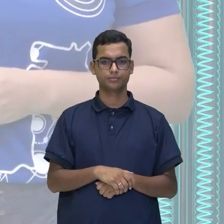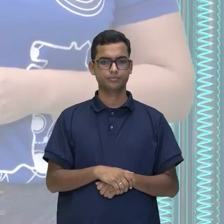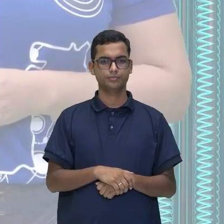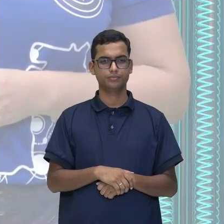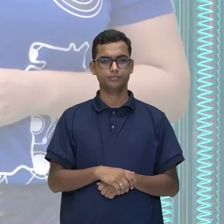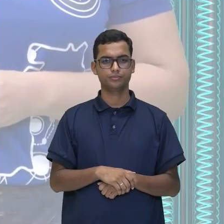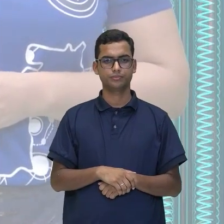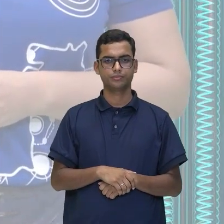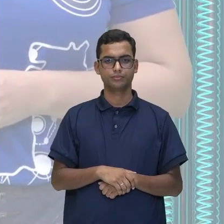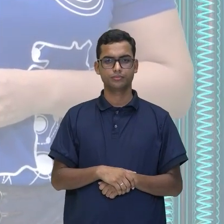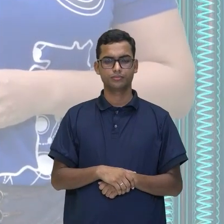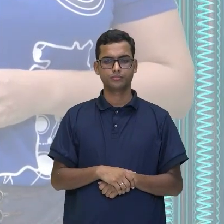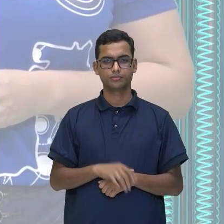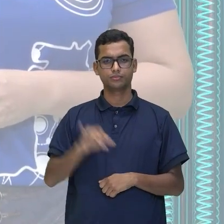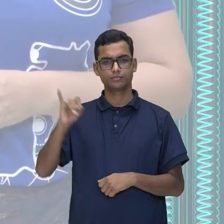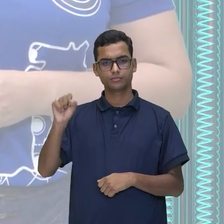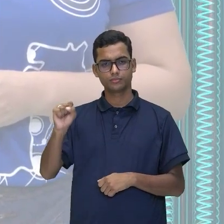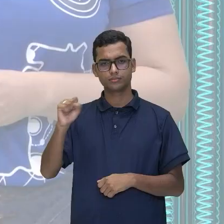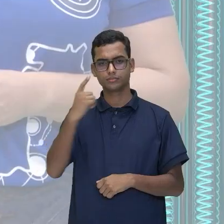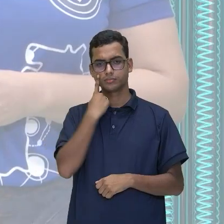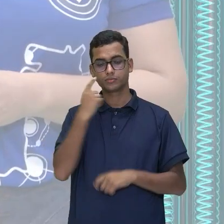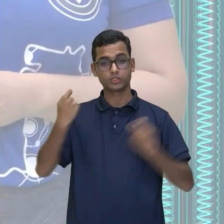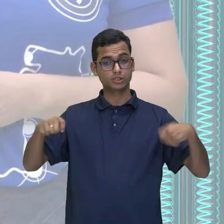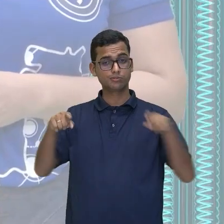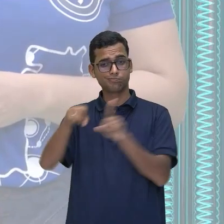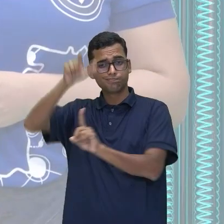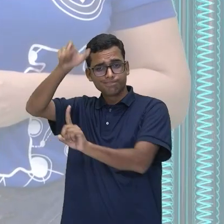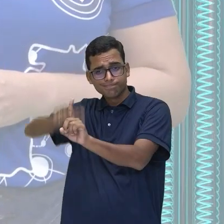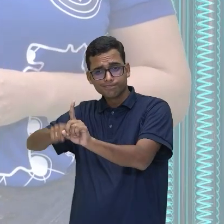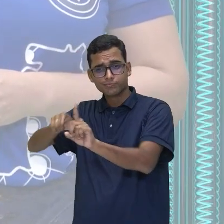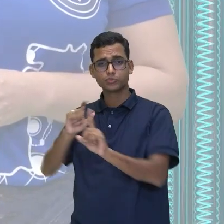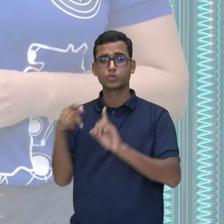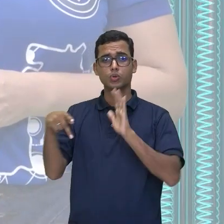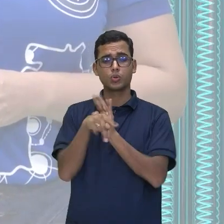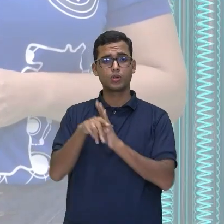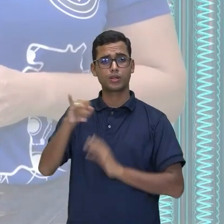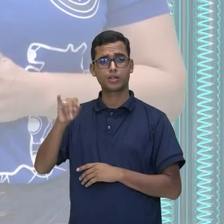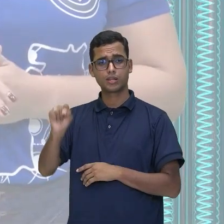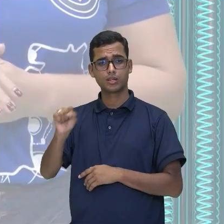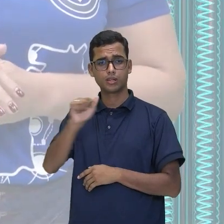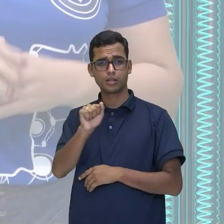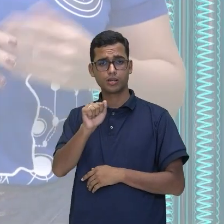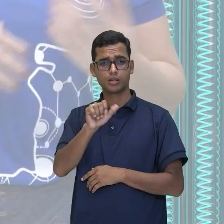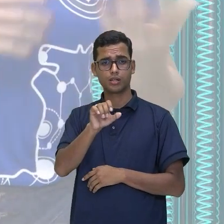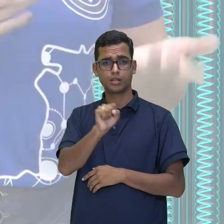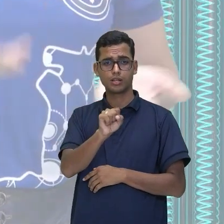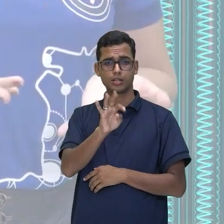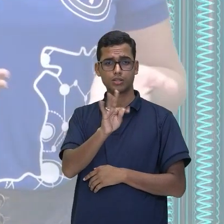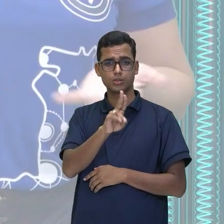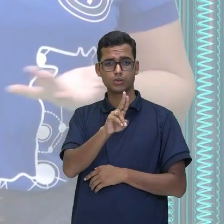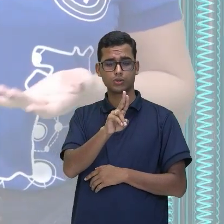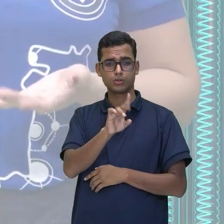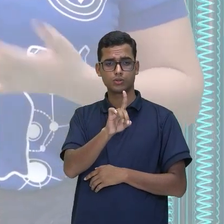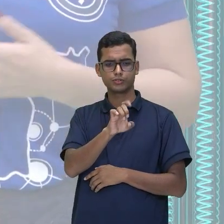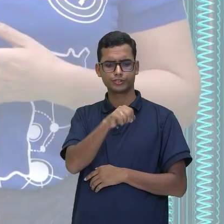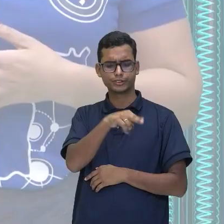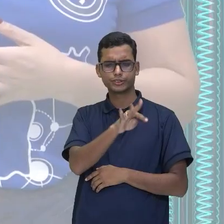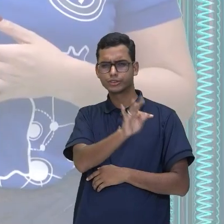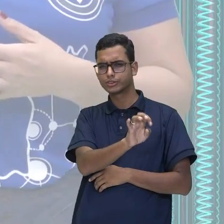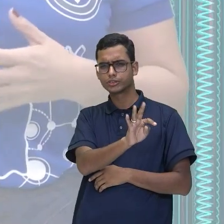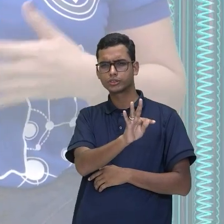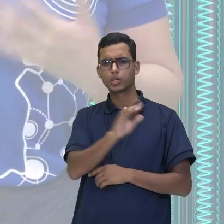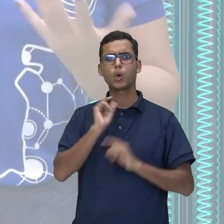preciso do meu sujeito, porque is a student não faz sentido nenhum se eu falo assim, é uma estudante, é